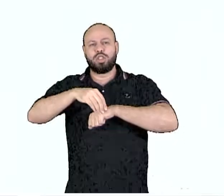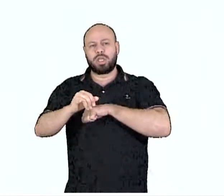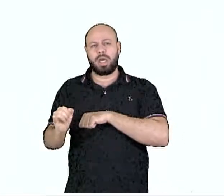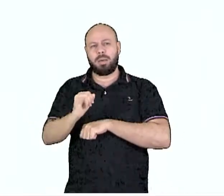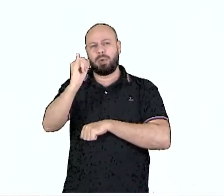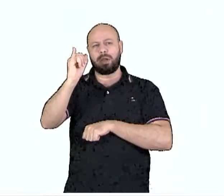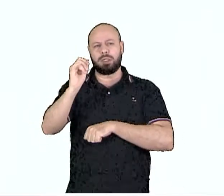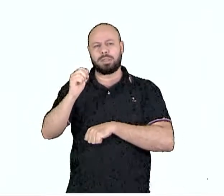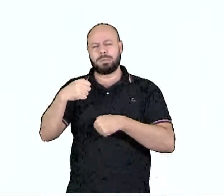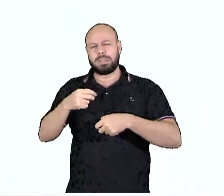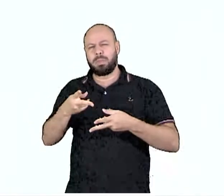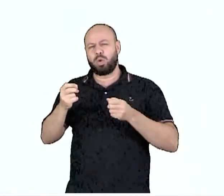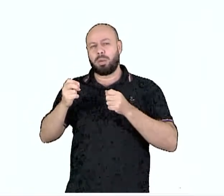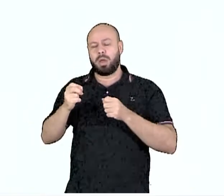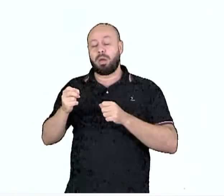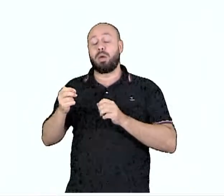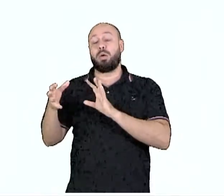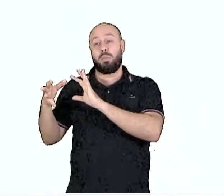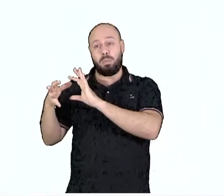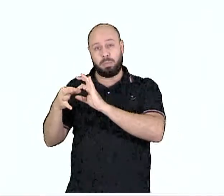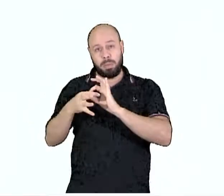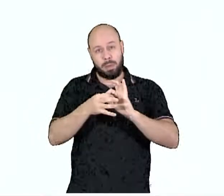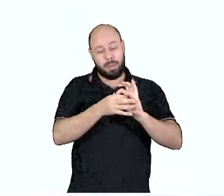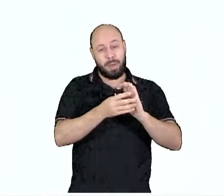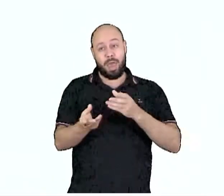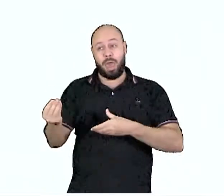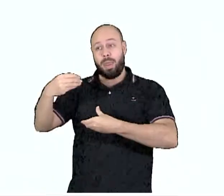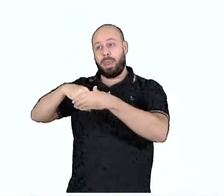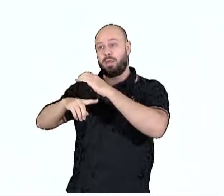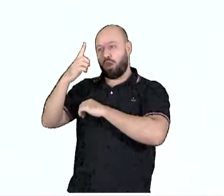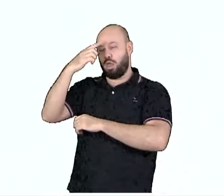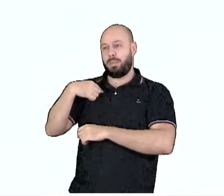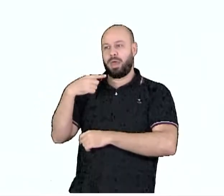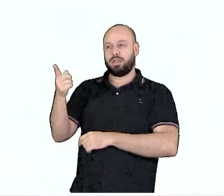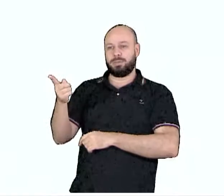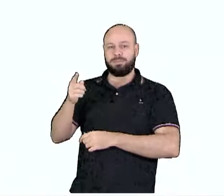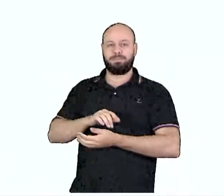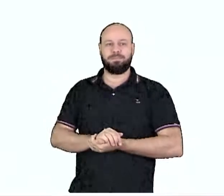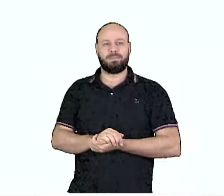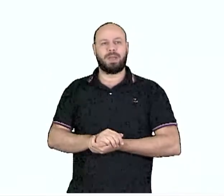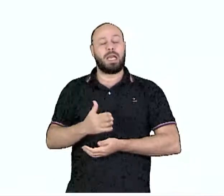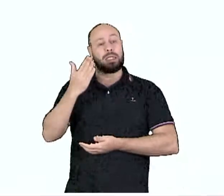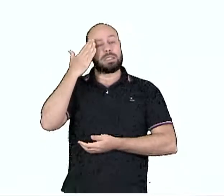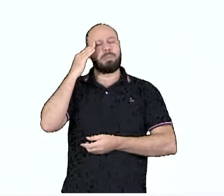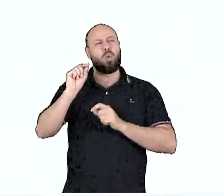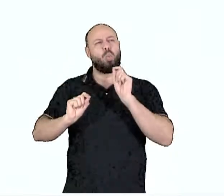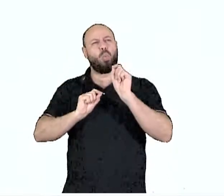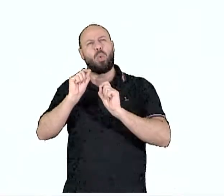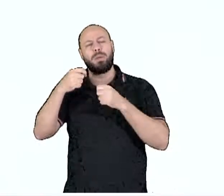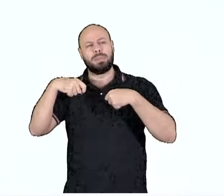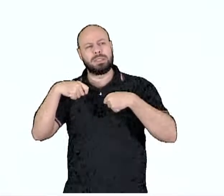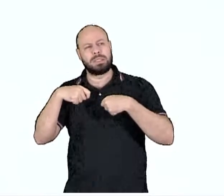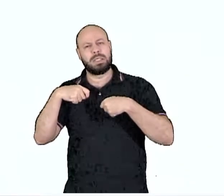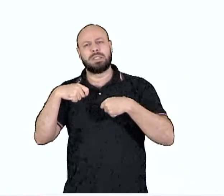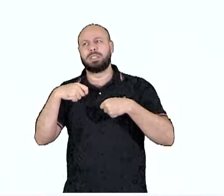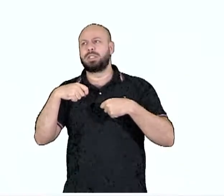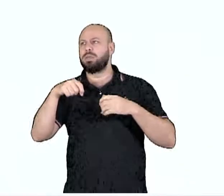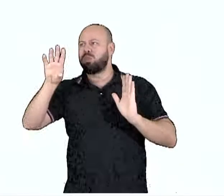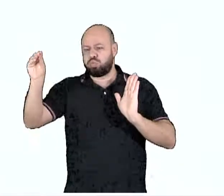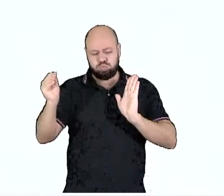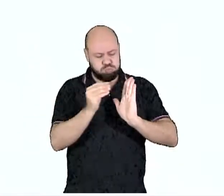importante é observar o contexto em que a imagem está inserida, para saber o que deve ou não constar